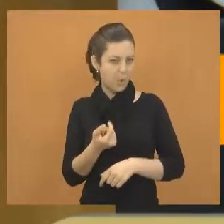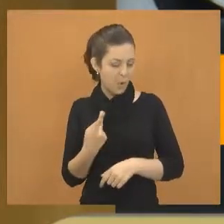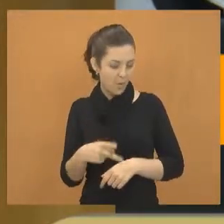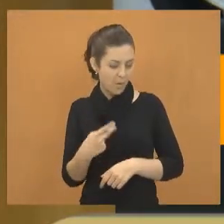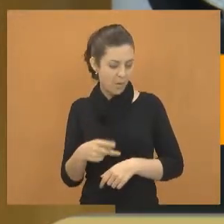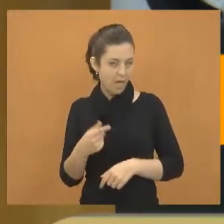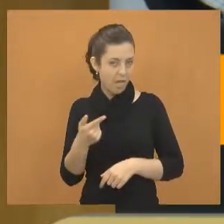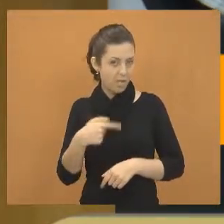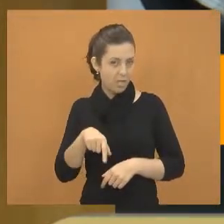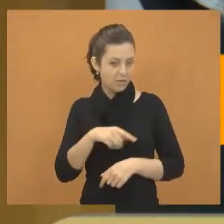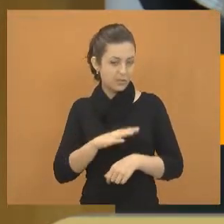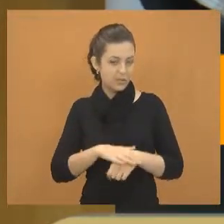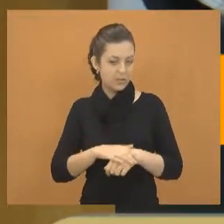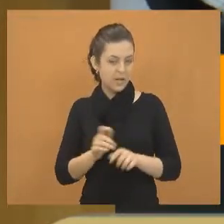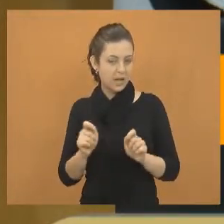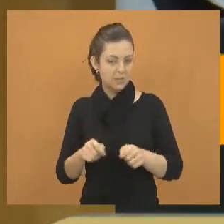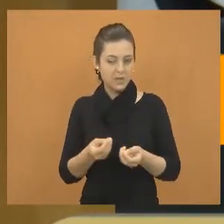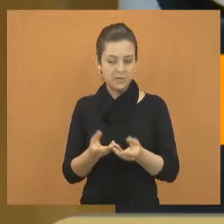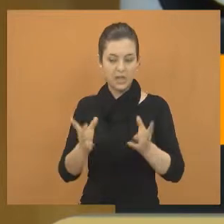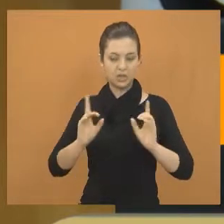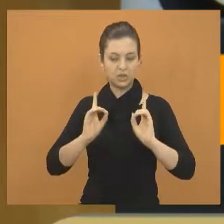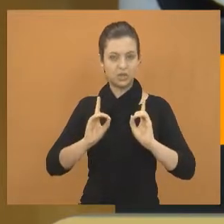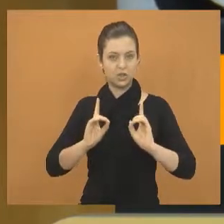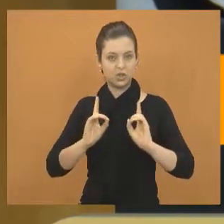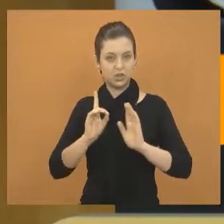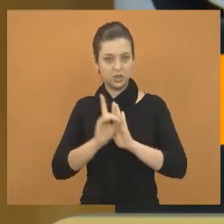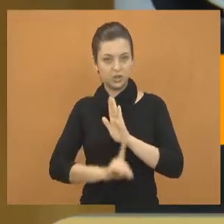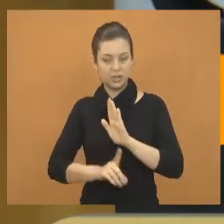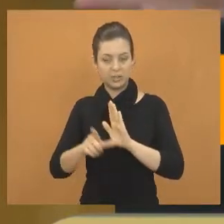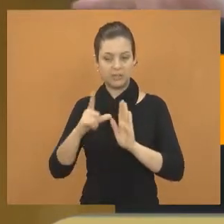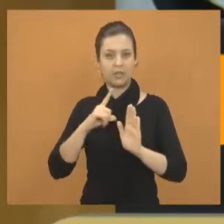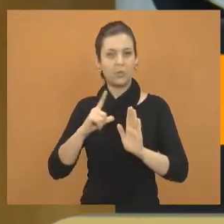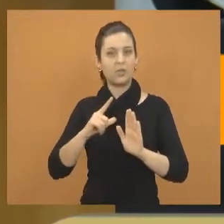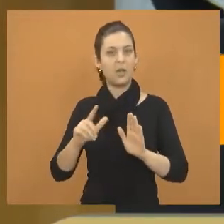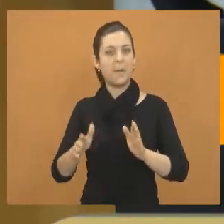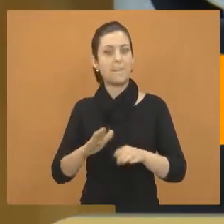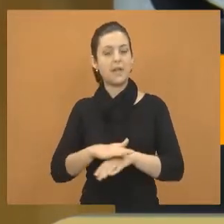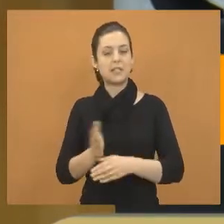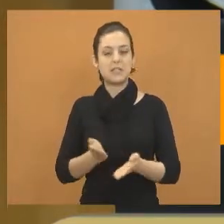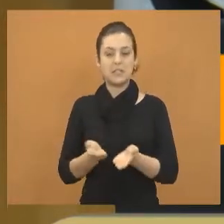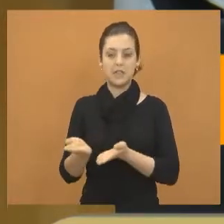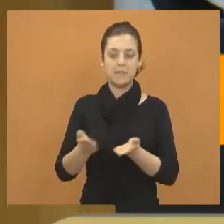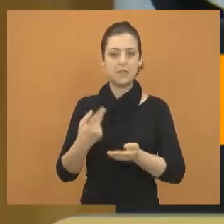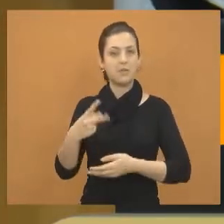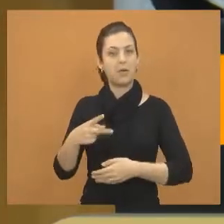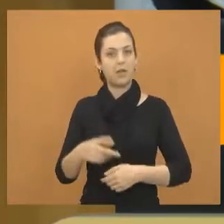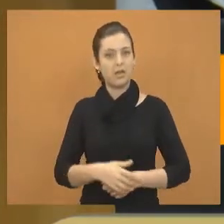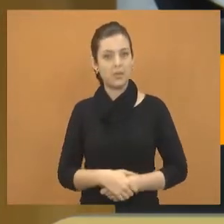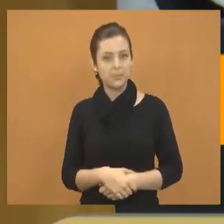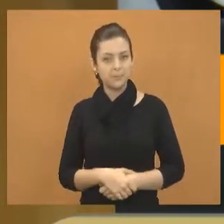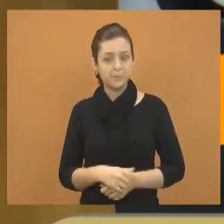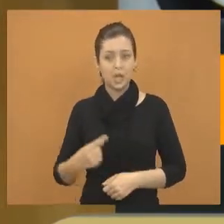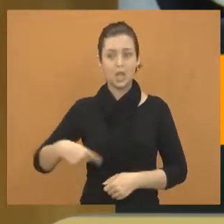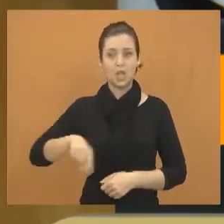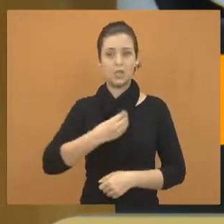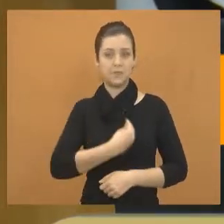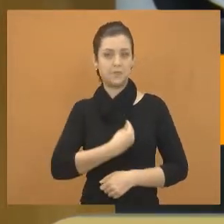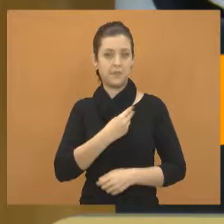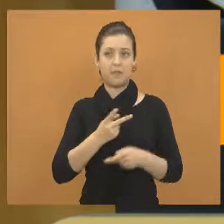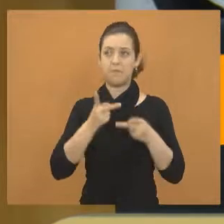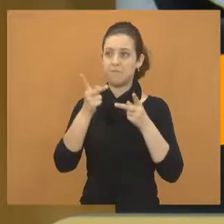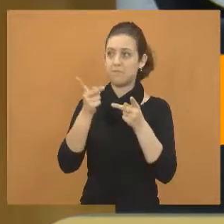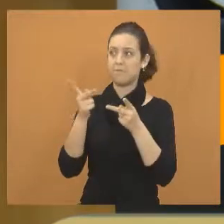para que a gente possa dar o direito do idoso a ter mais serviços prestados na nossa cidade. Nós estamos